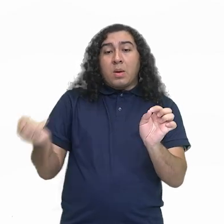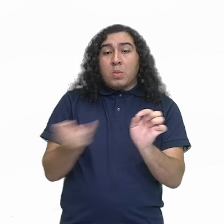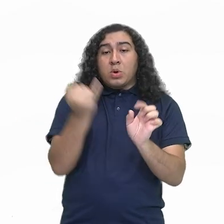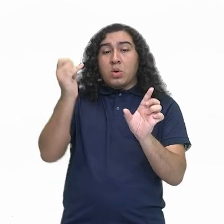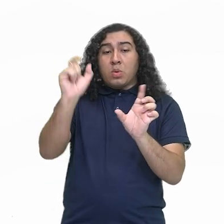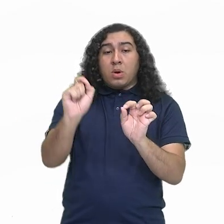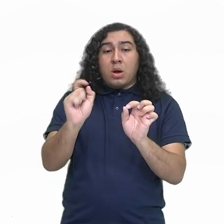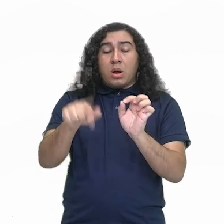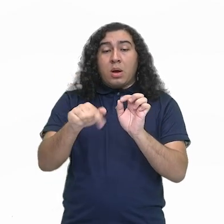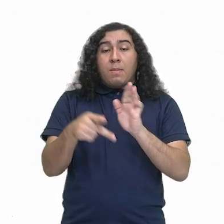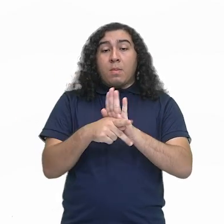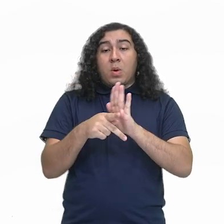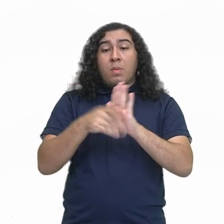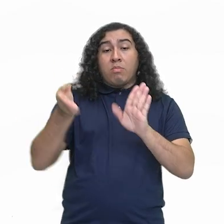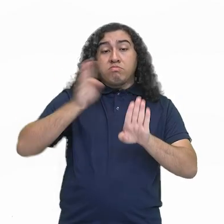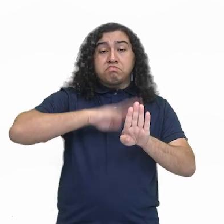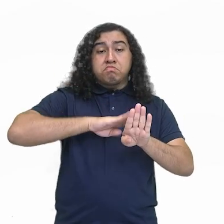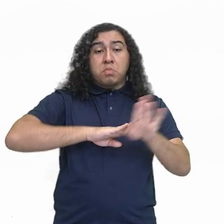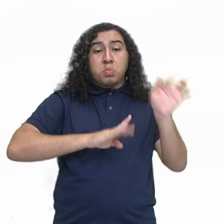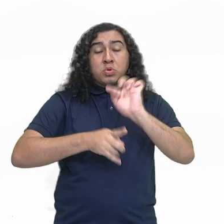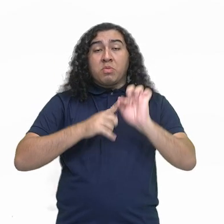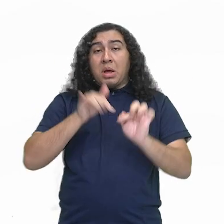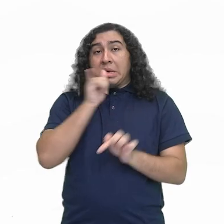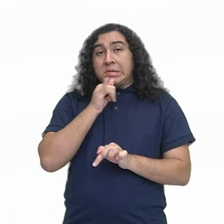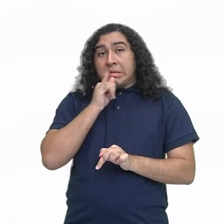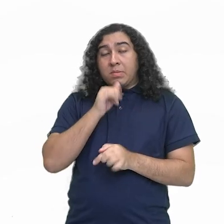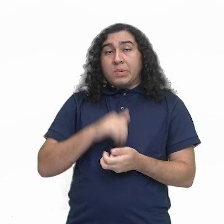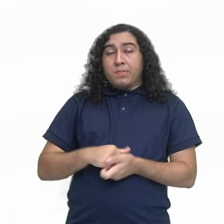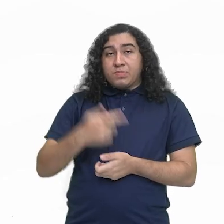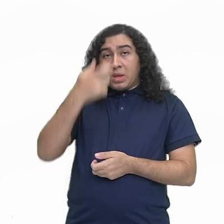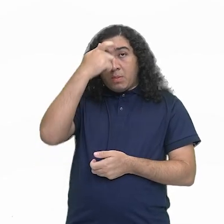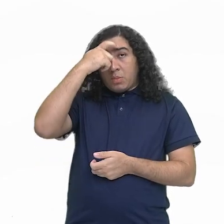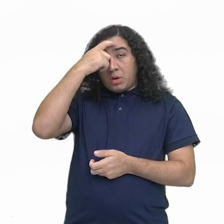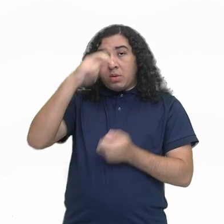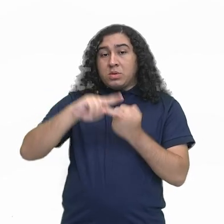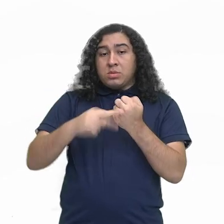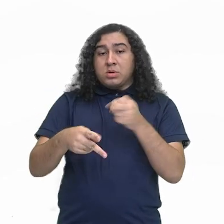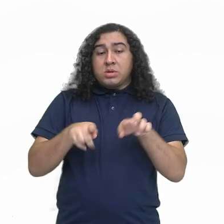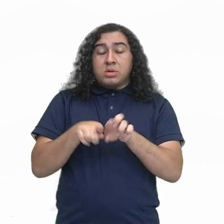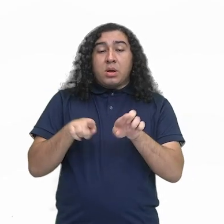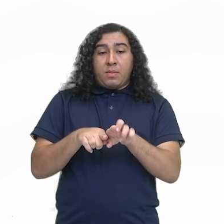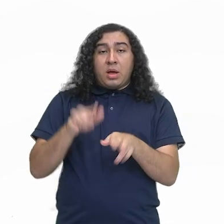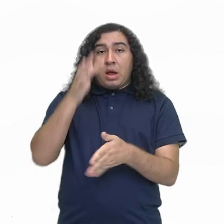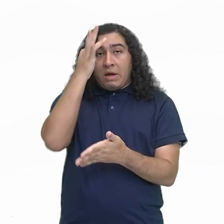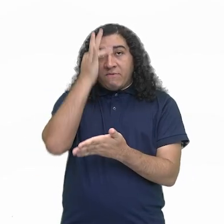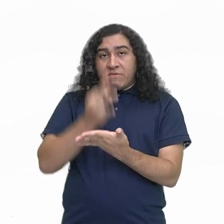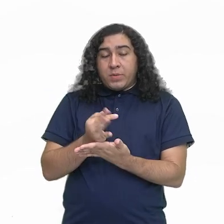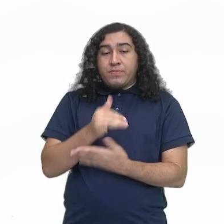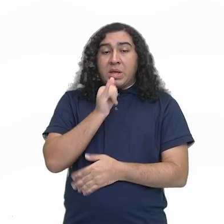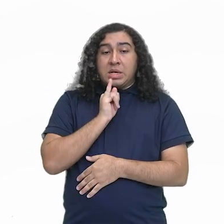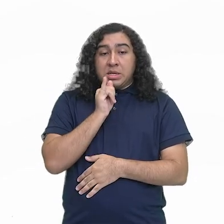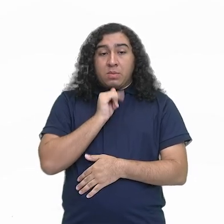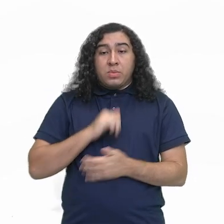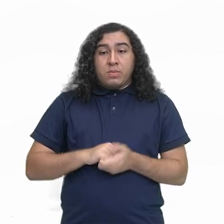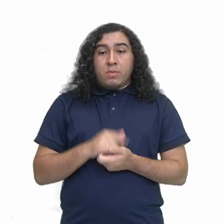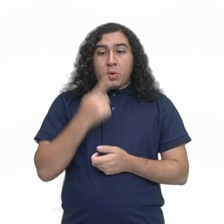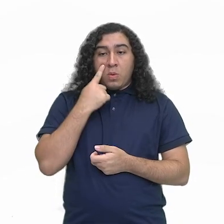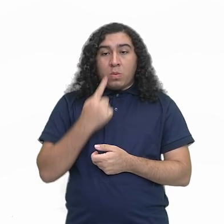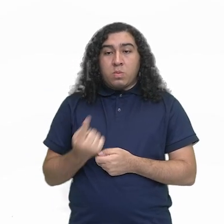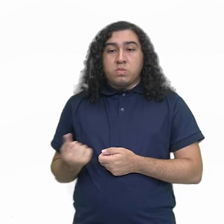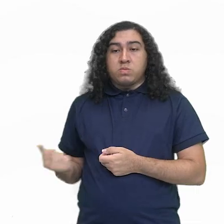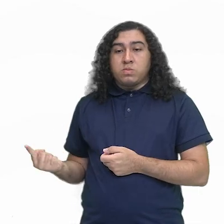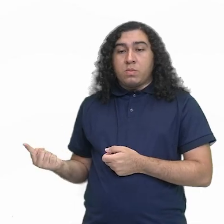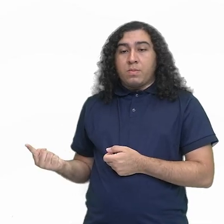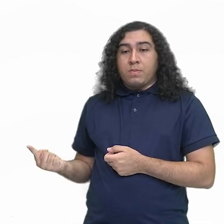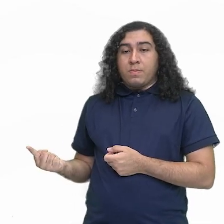um caráter abstrato, como a moral e a fé. Como exemplo, nós podemos trazer de instituições,